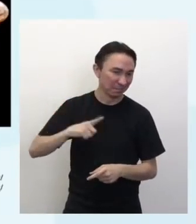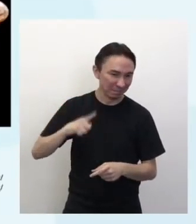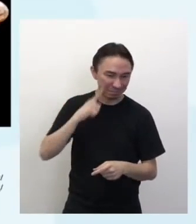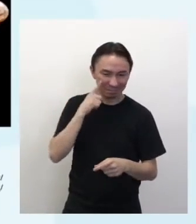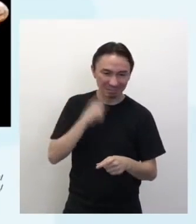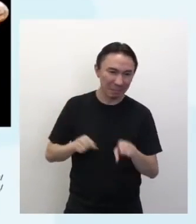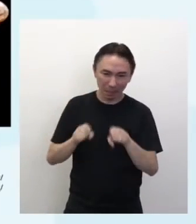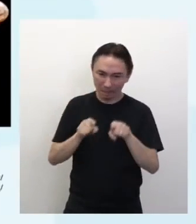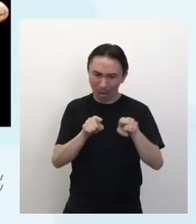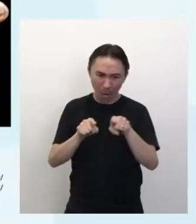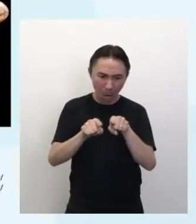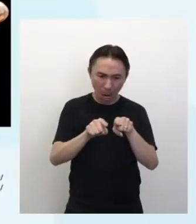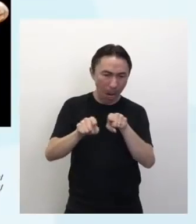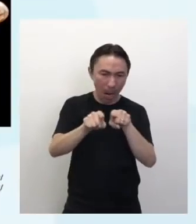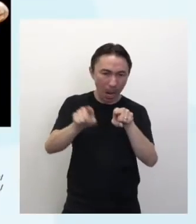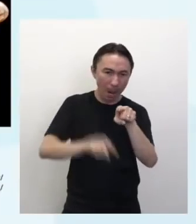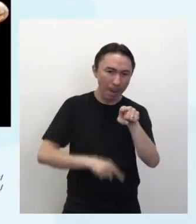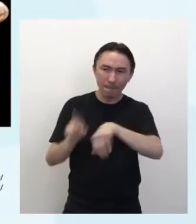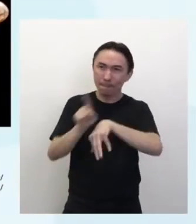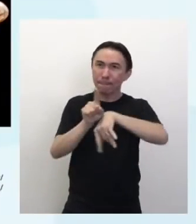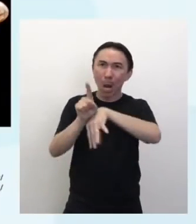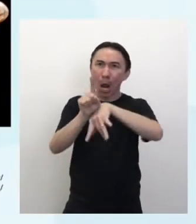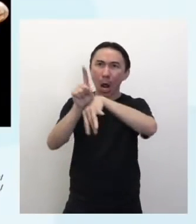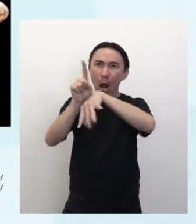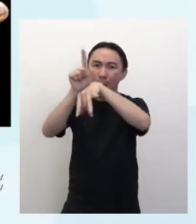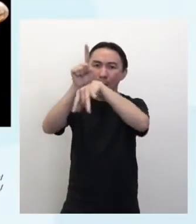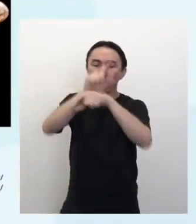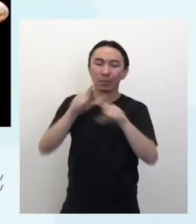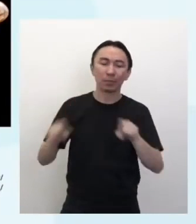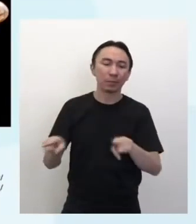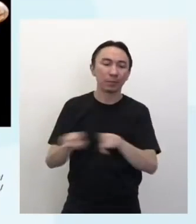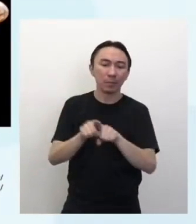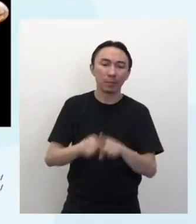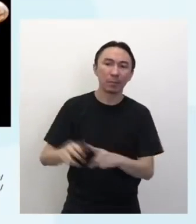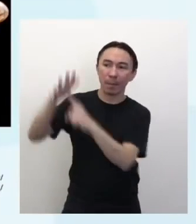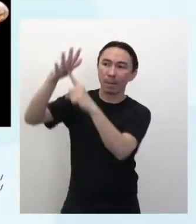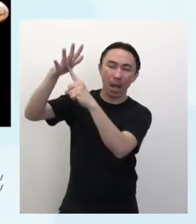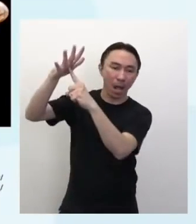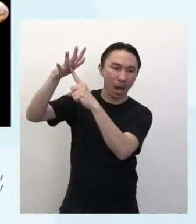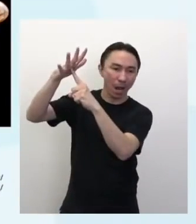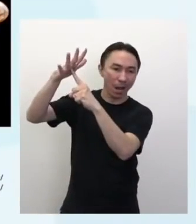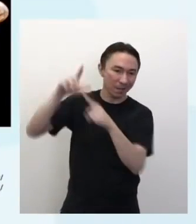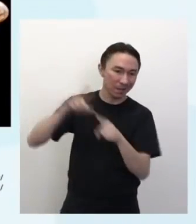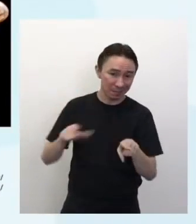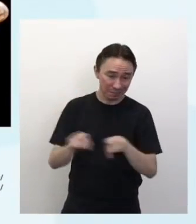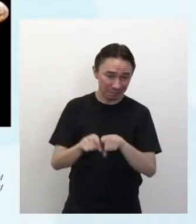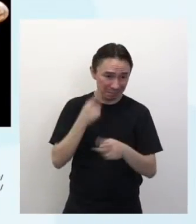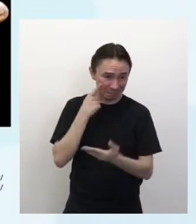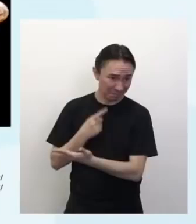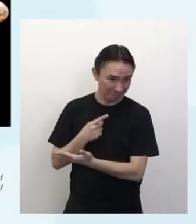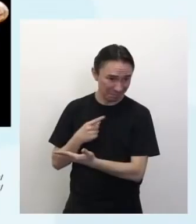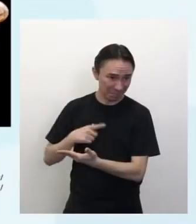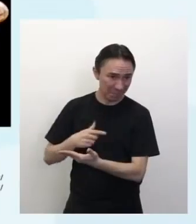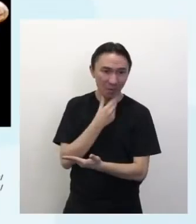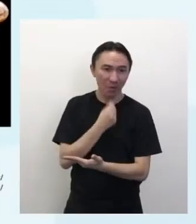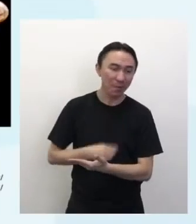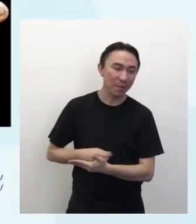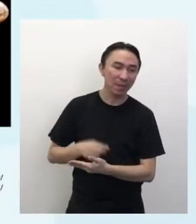satélites, né? Do lado esquerdo nós temos aí uma imagem de Armstrong trabalhando no módulo lunar no dia 21 de julho